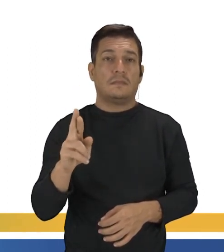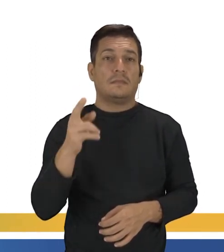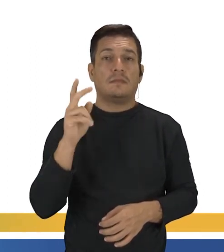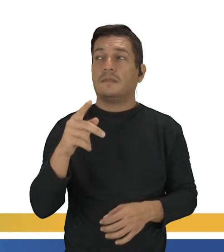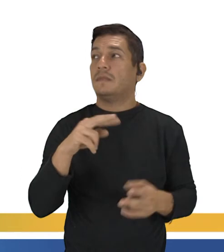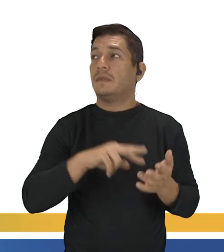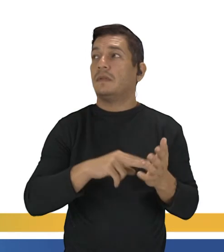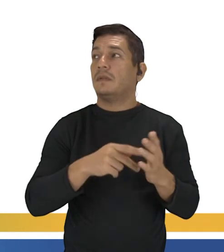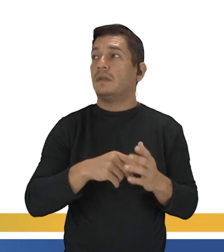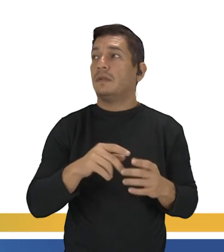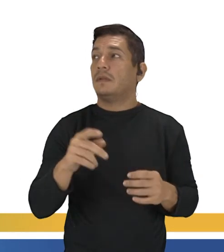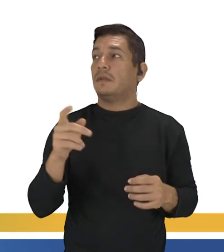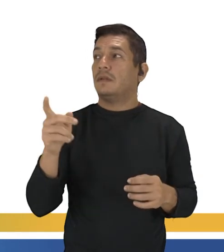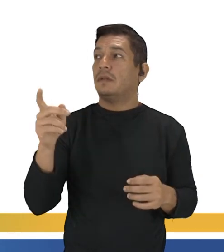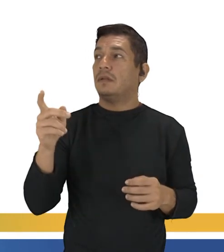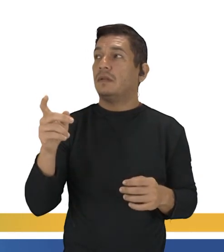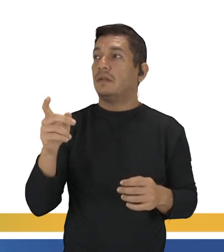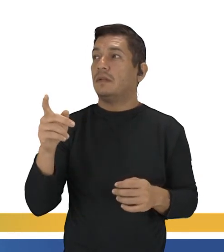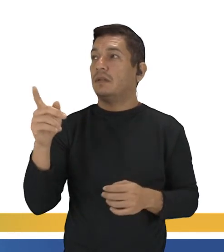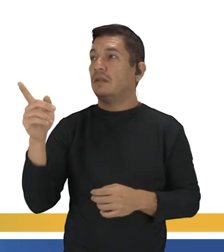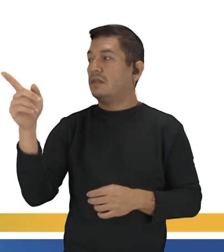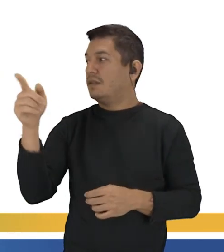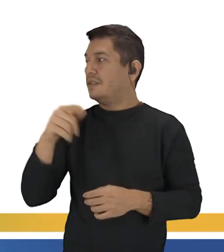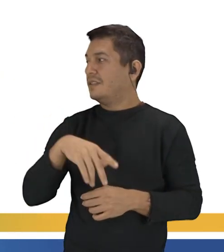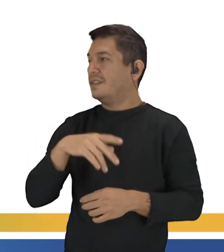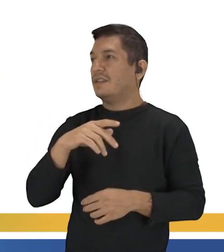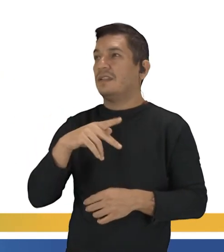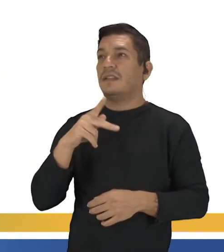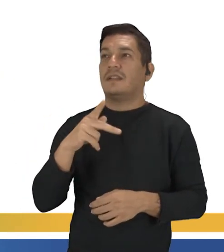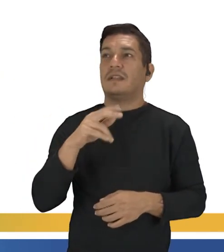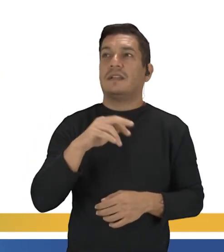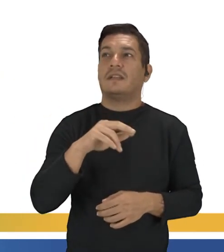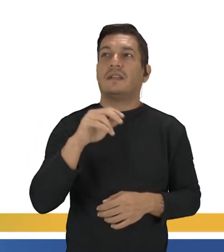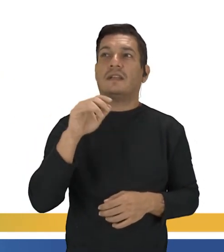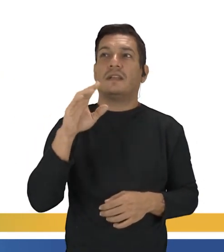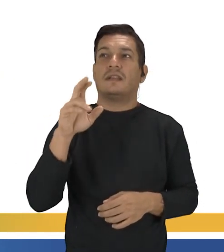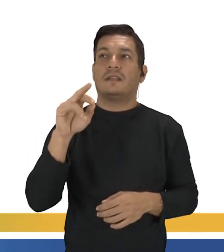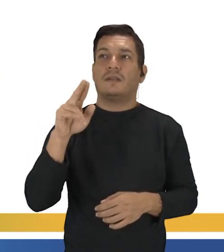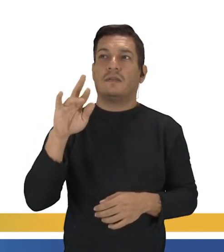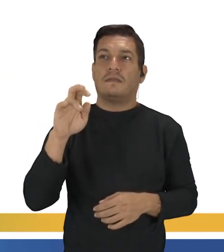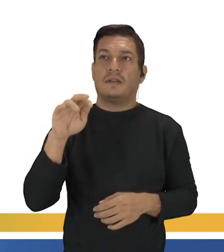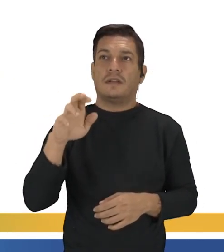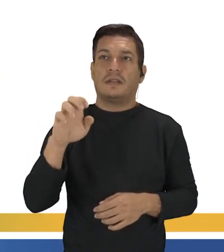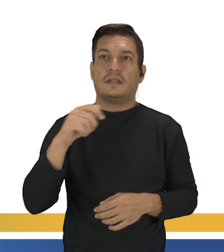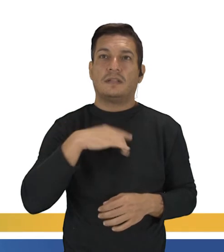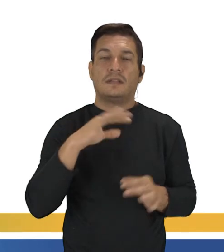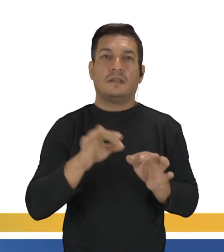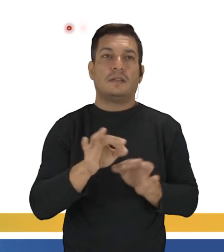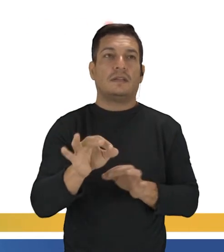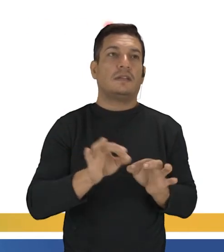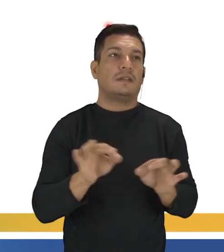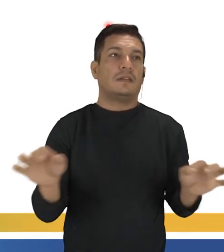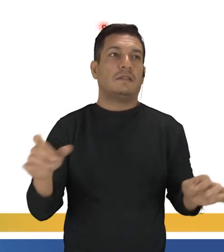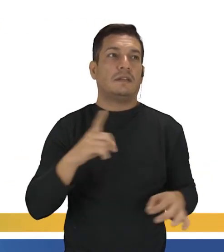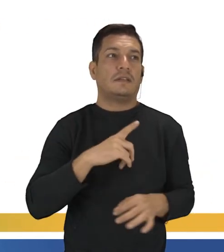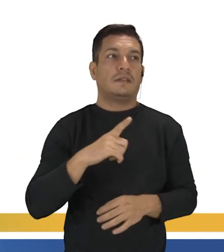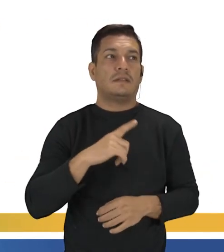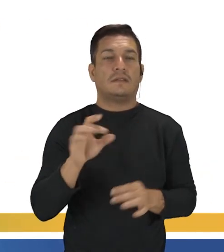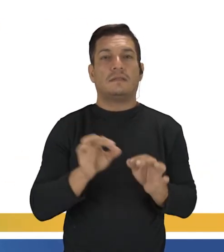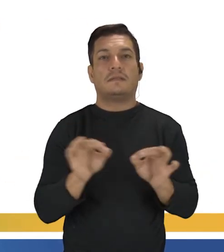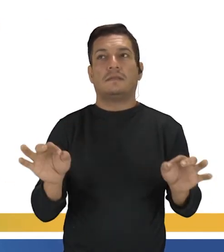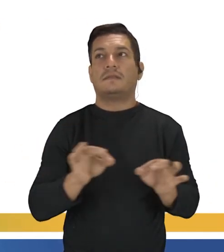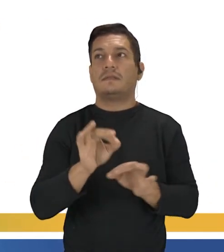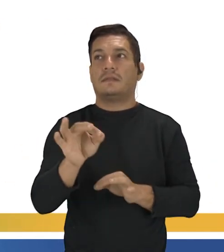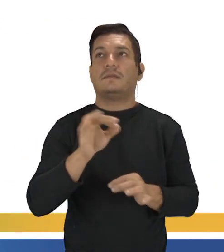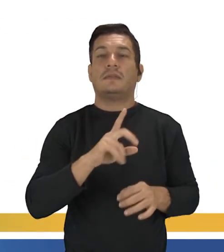associar 2πr me dá o comprimento de uma circunferência. Se eu cortar aqui e esticar, ele vai ter um tamanho. Esse